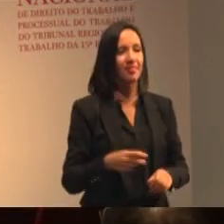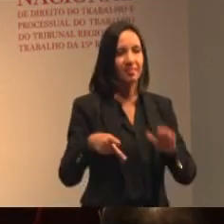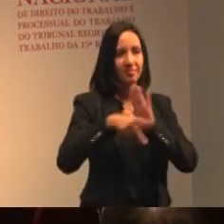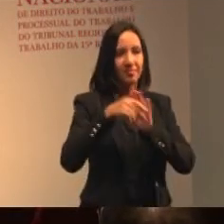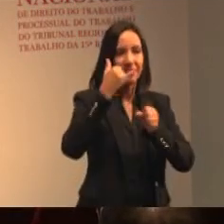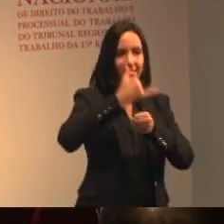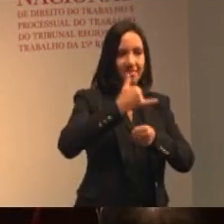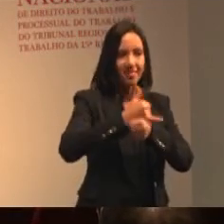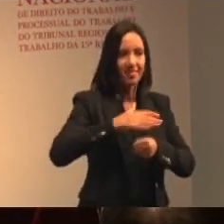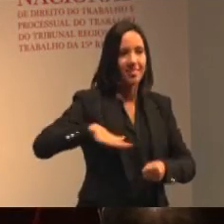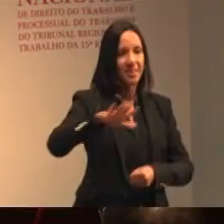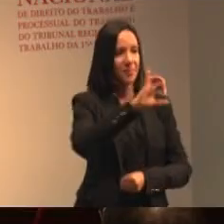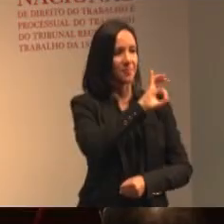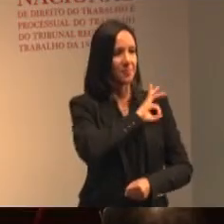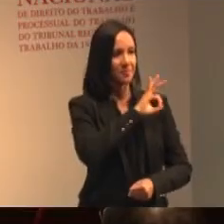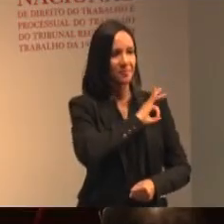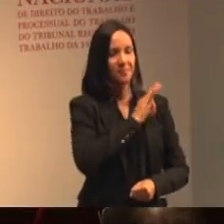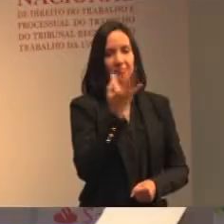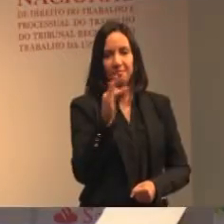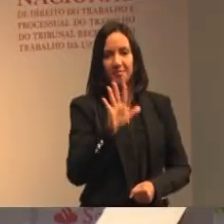A todos, muito obrigada.